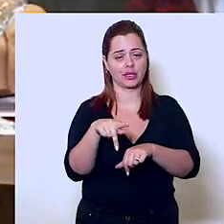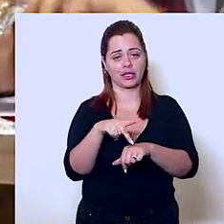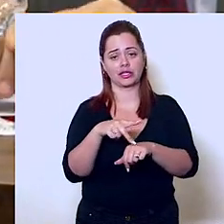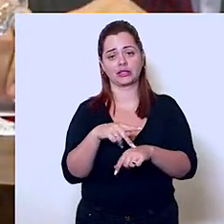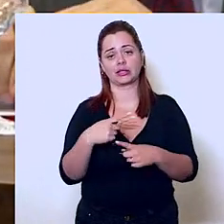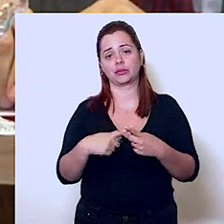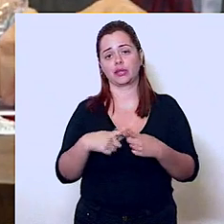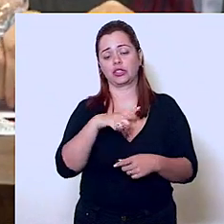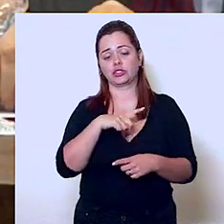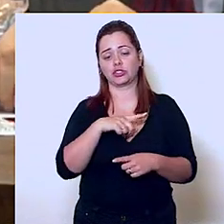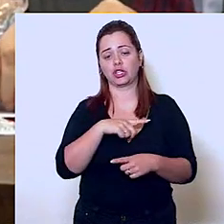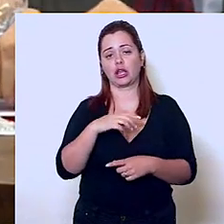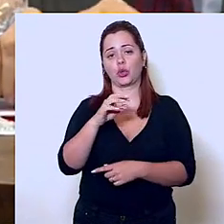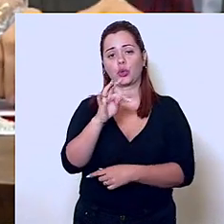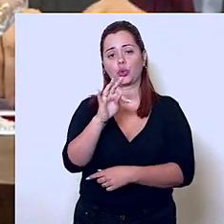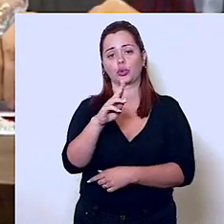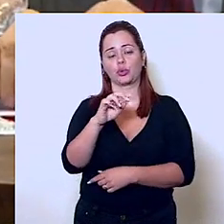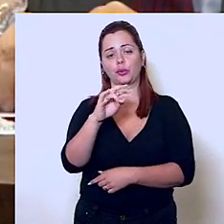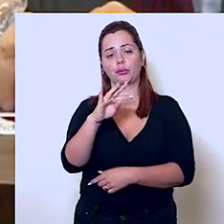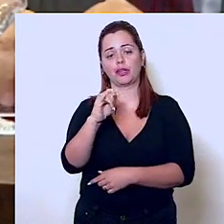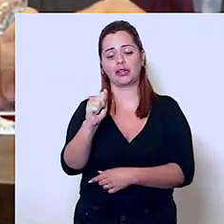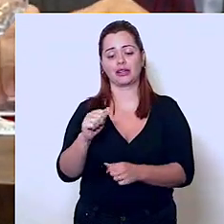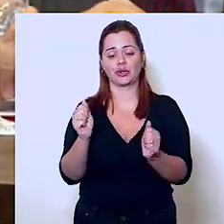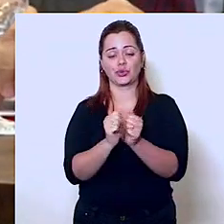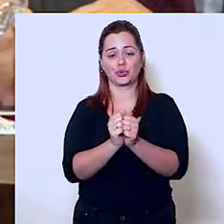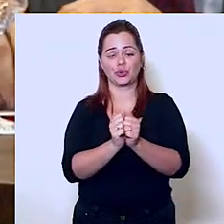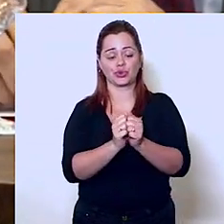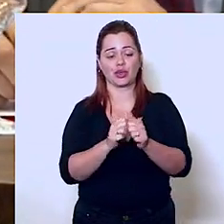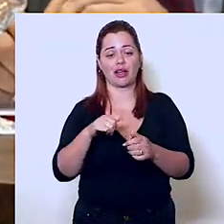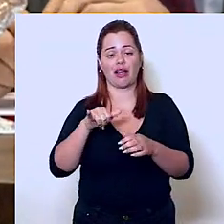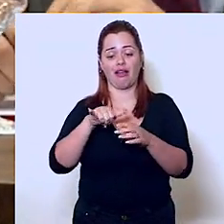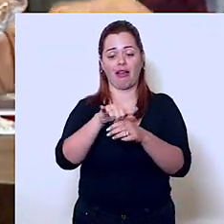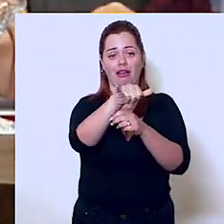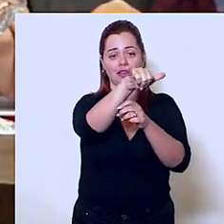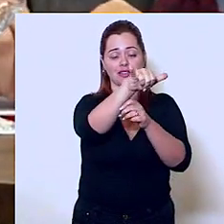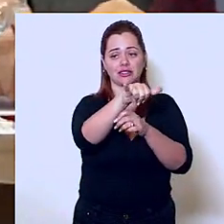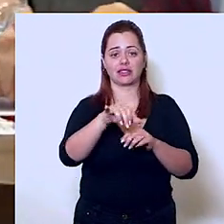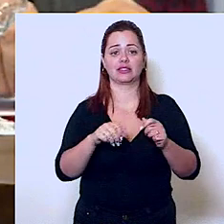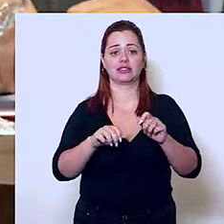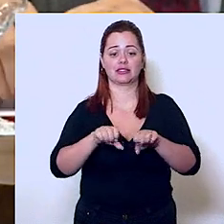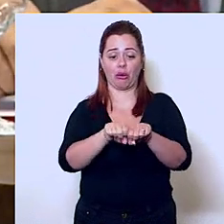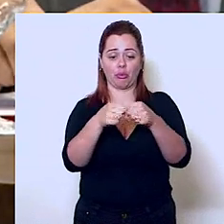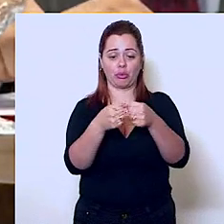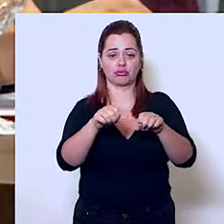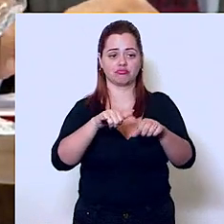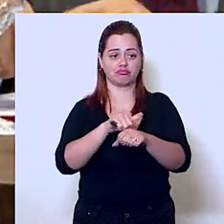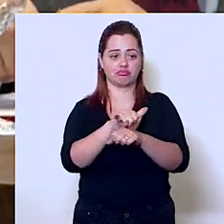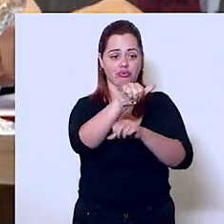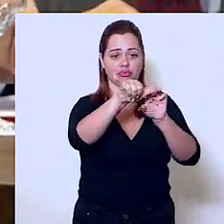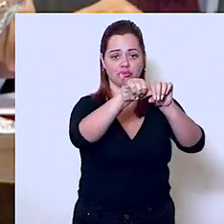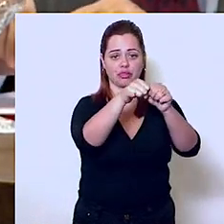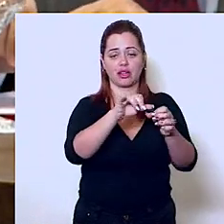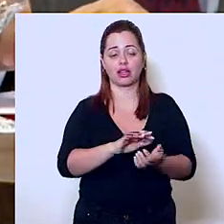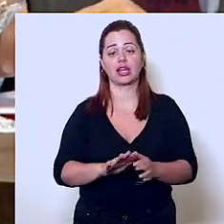turbinas embutidas na asa e com a vibração, de vez em quando, as asas quebravam. O Brasil não